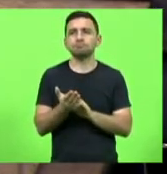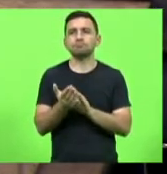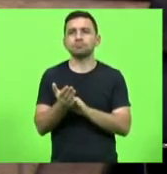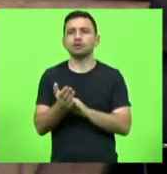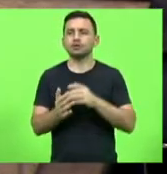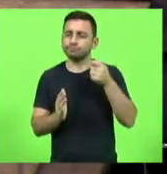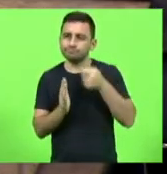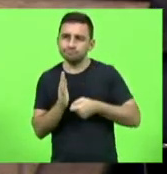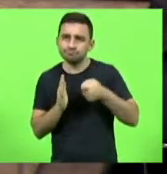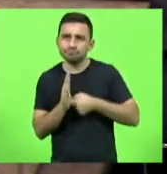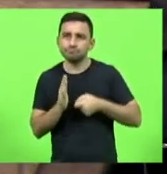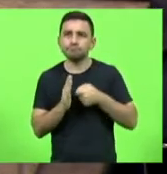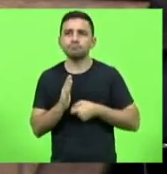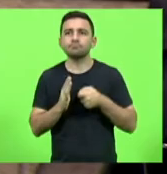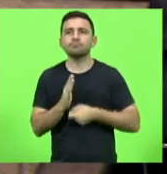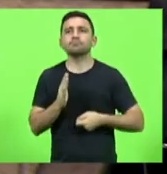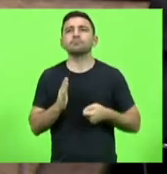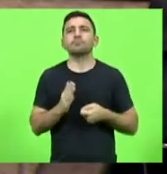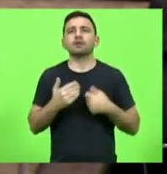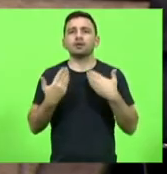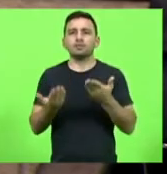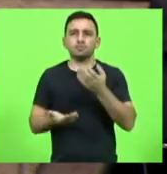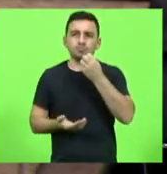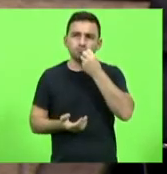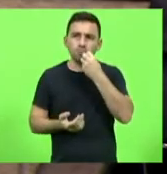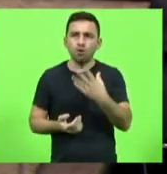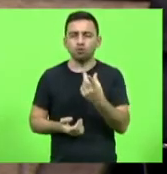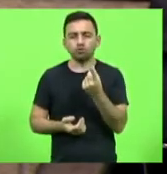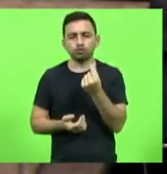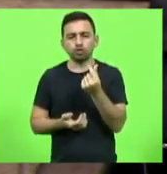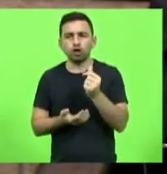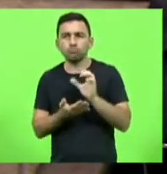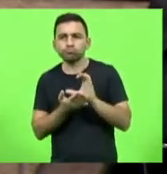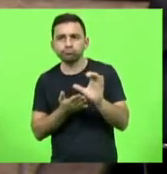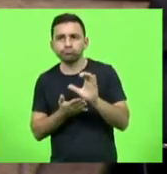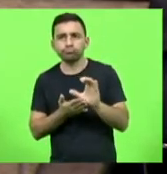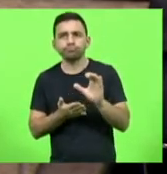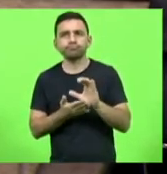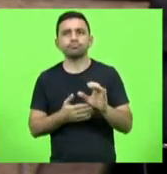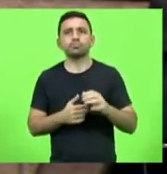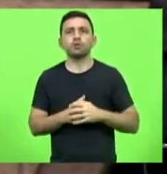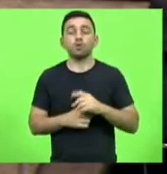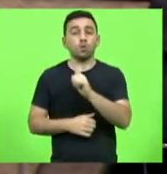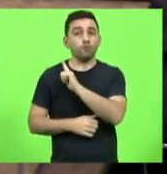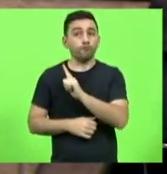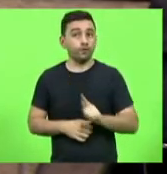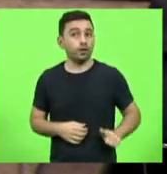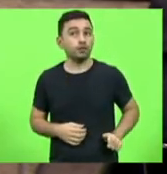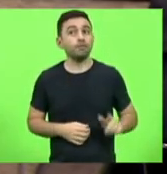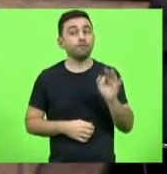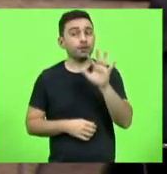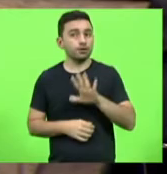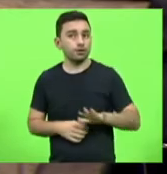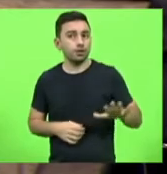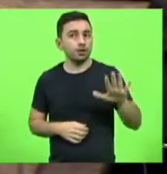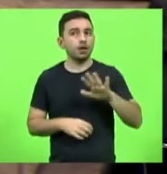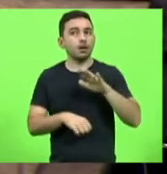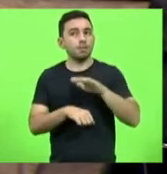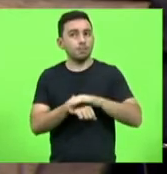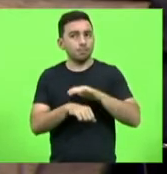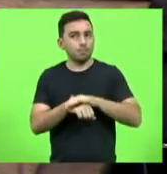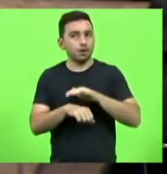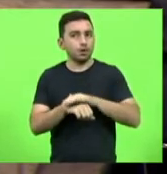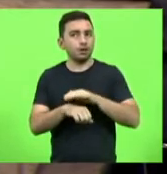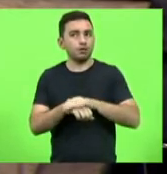cobrar. Cobrar a boa aplicação dos recursos e que o governo federal, com esse gesto dos